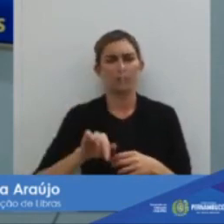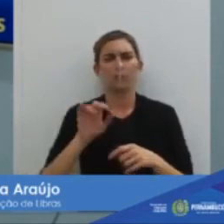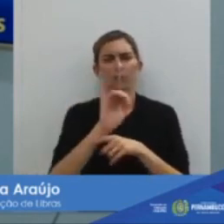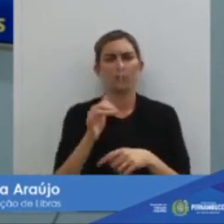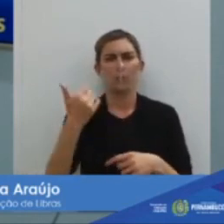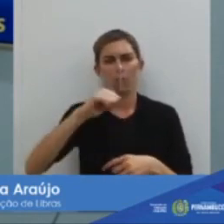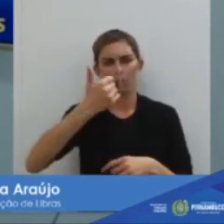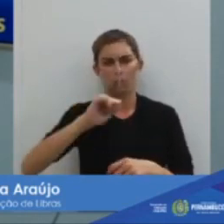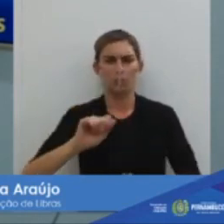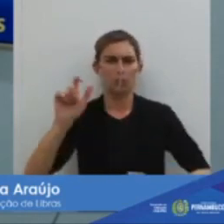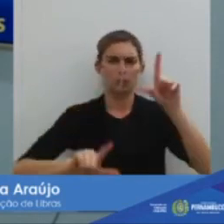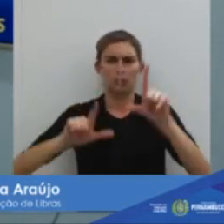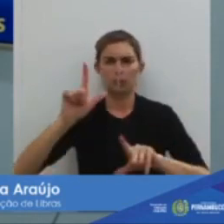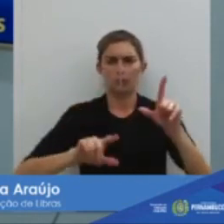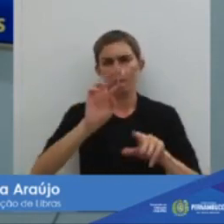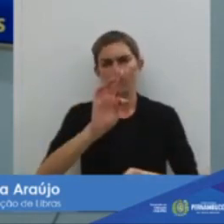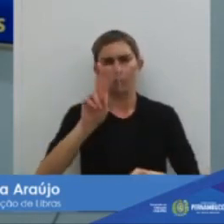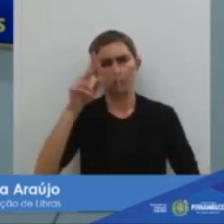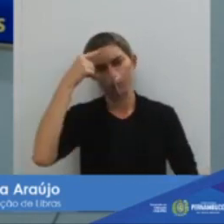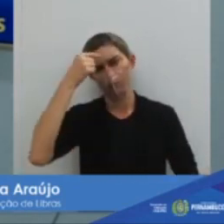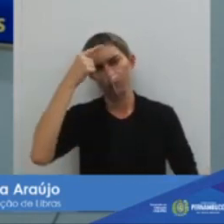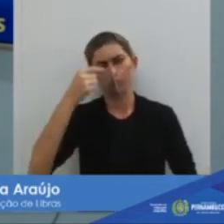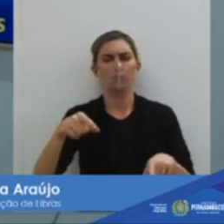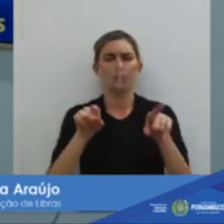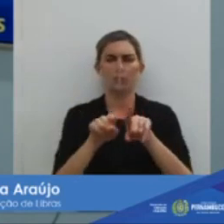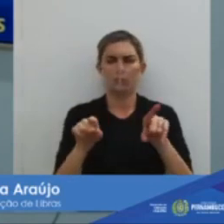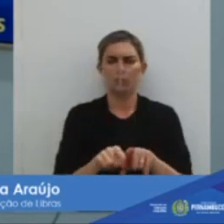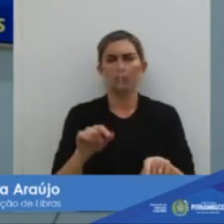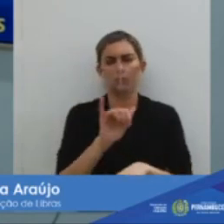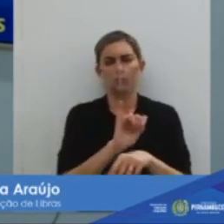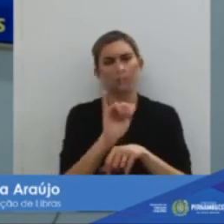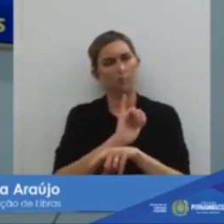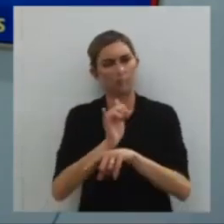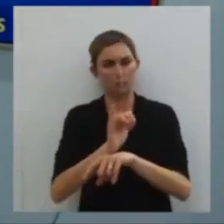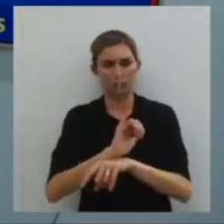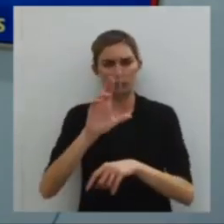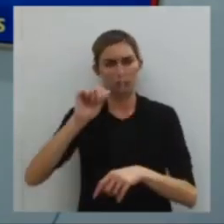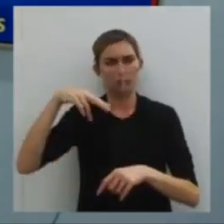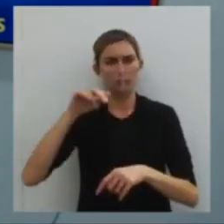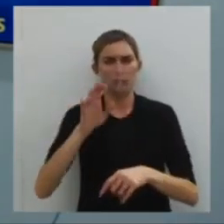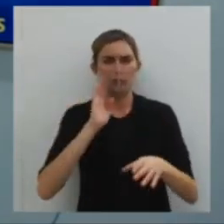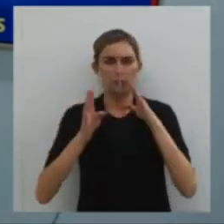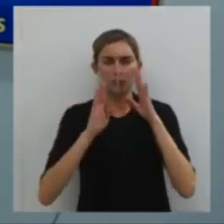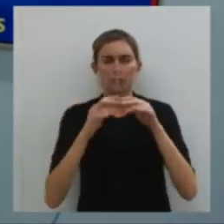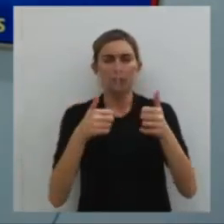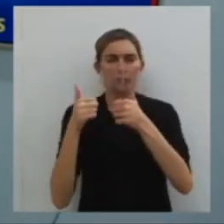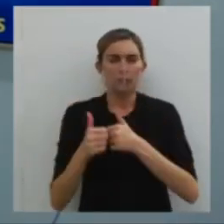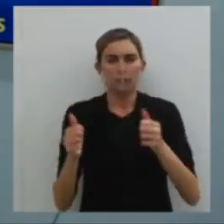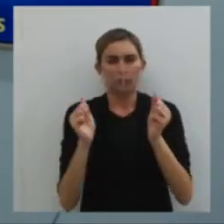canal 11, aí pela TV Universitária e também pelo YouTube, nosso canal no Facebook, beleza? Tamo